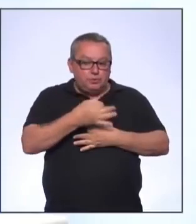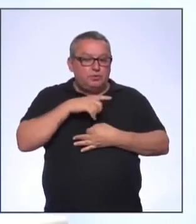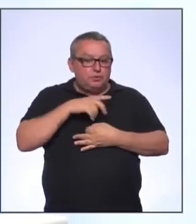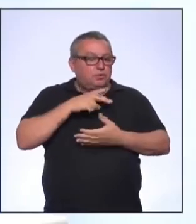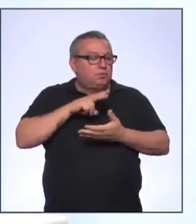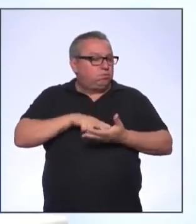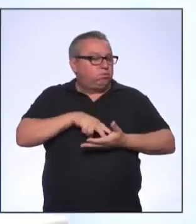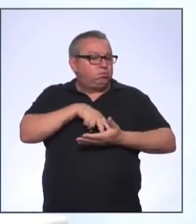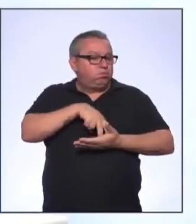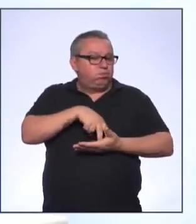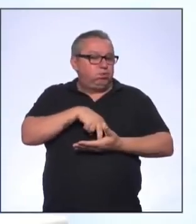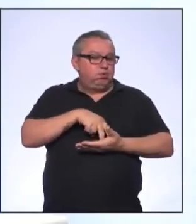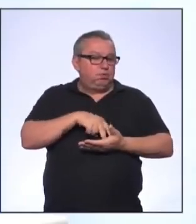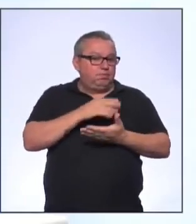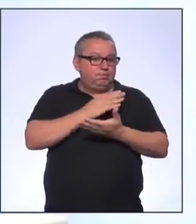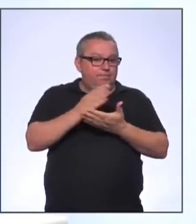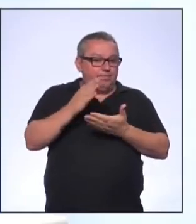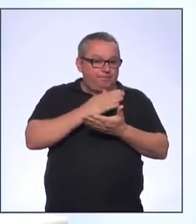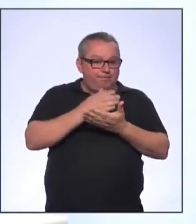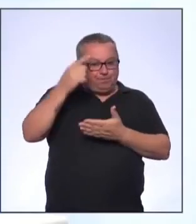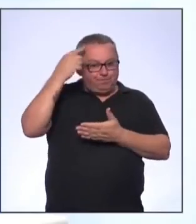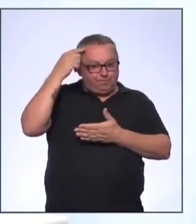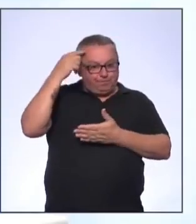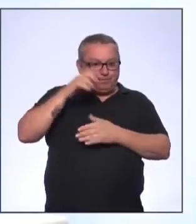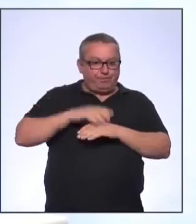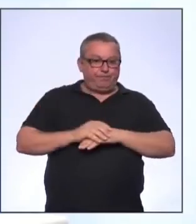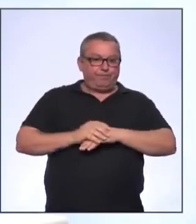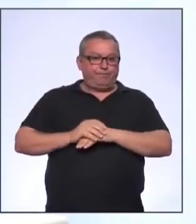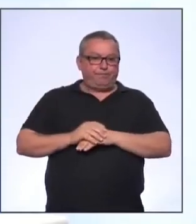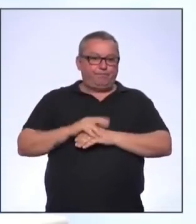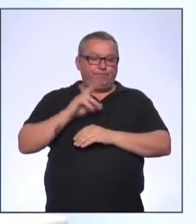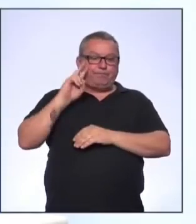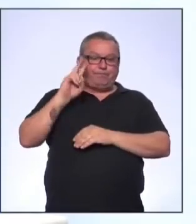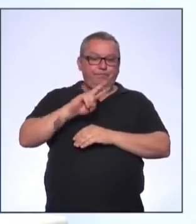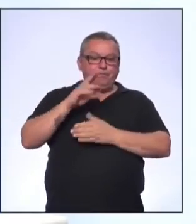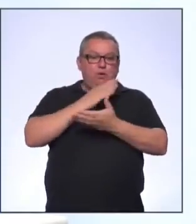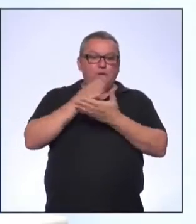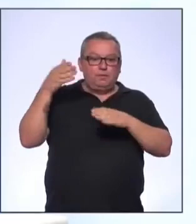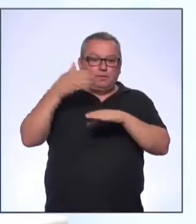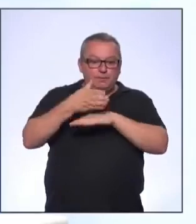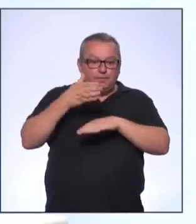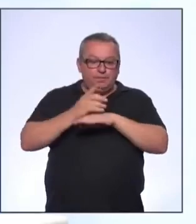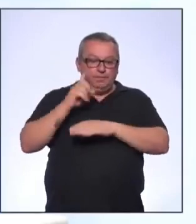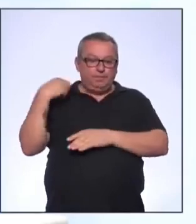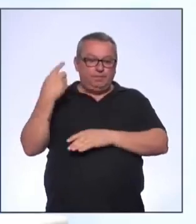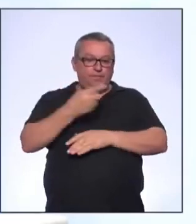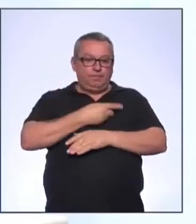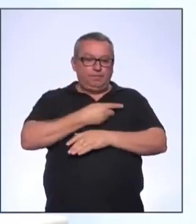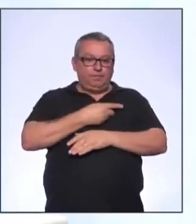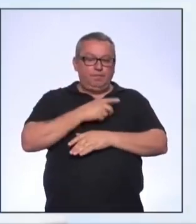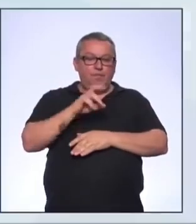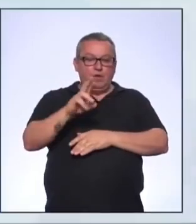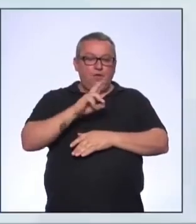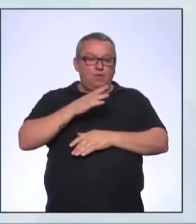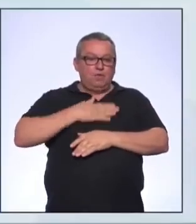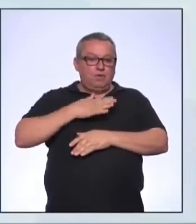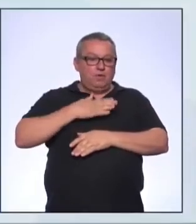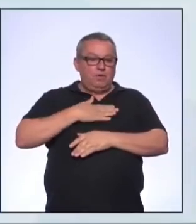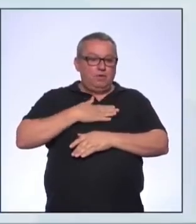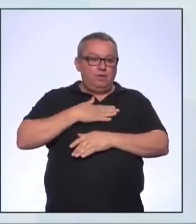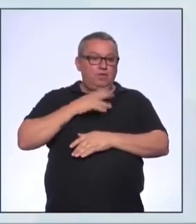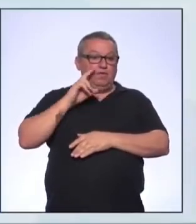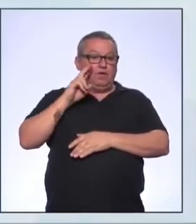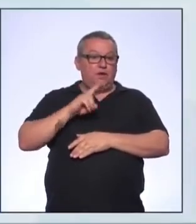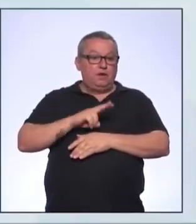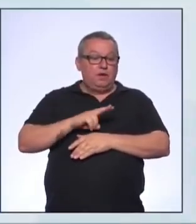tese. Então, vamos começar a pensar sobre isso? Olha só, para que vocês comecem a participar conosco, respondam para nós no